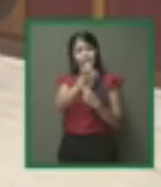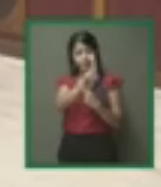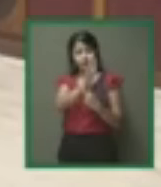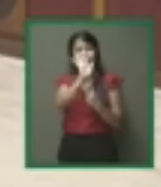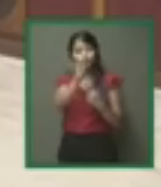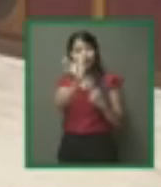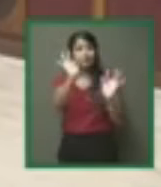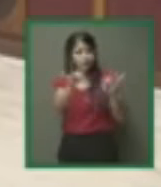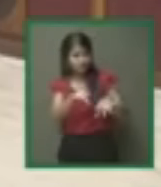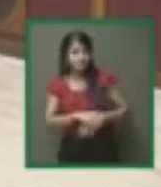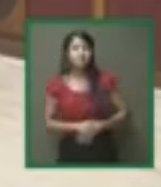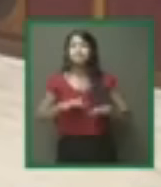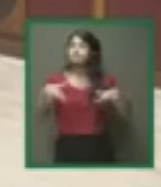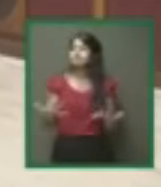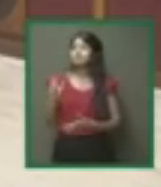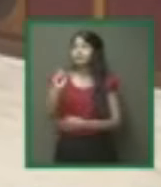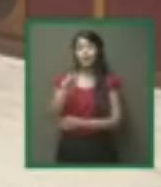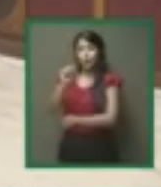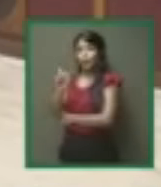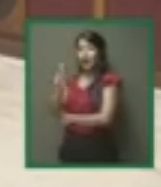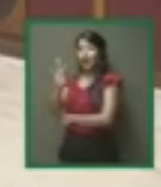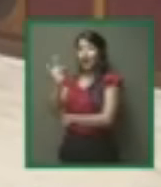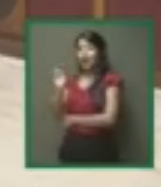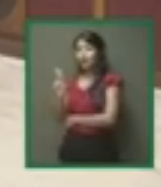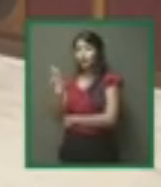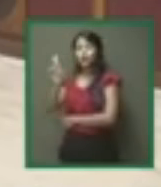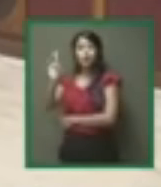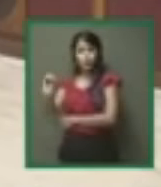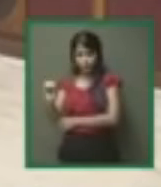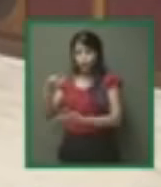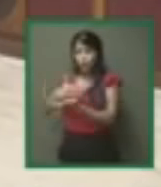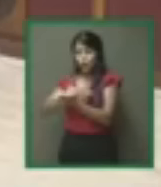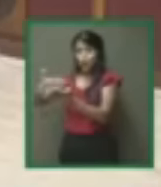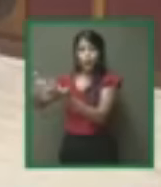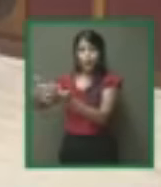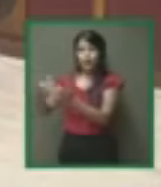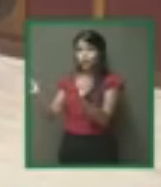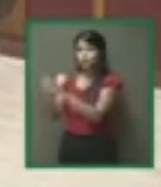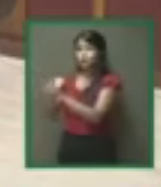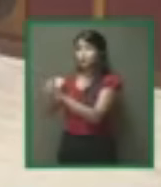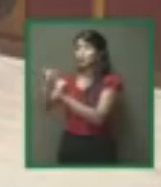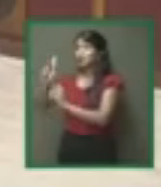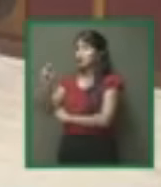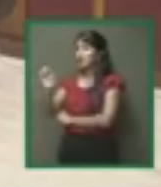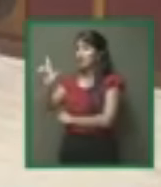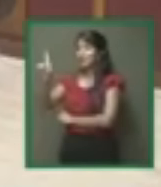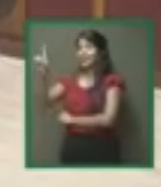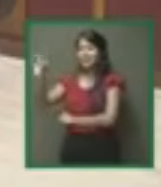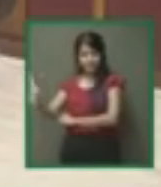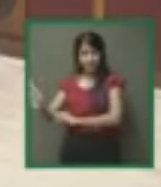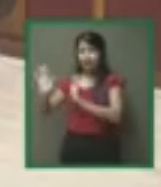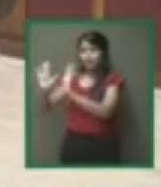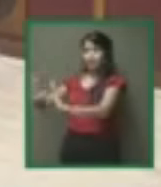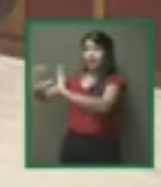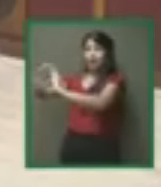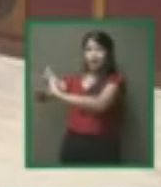Arthur. Nisso, o Arthur assume esse relacionamento sério com o Welder, passa a morar na casa do Welder,